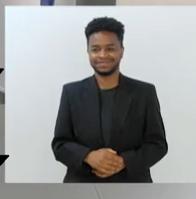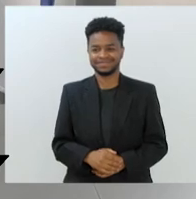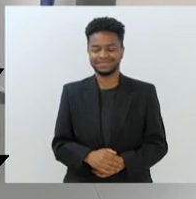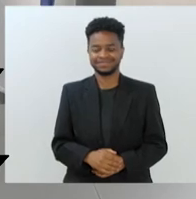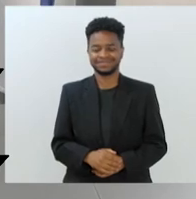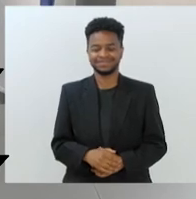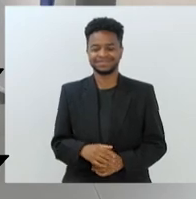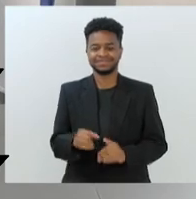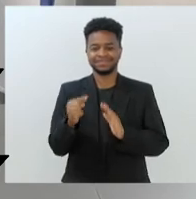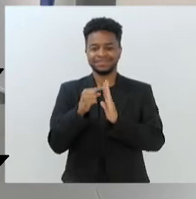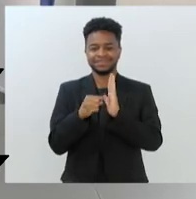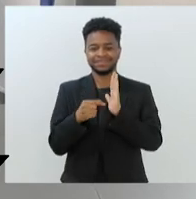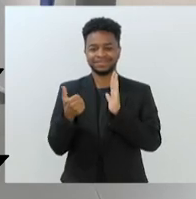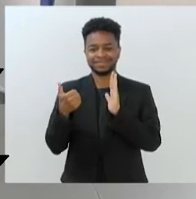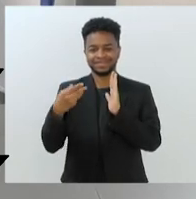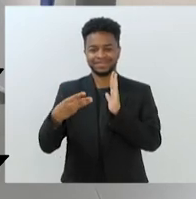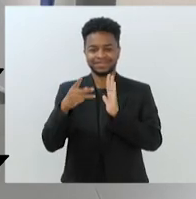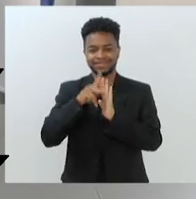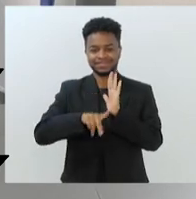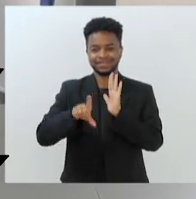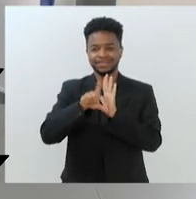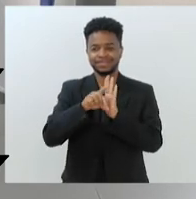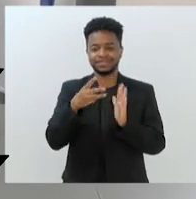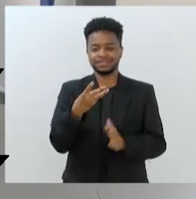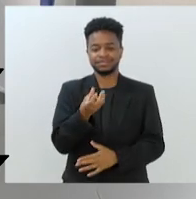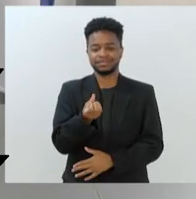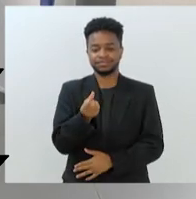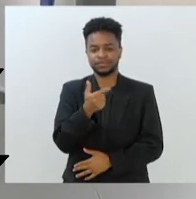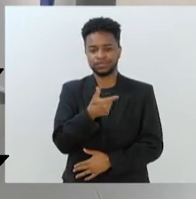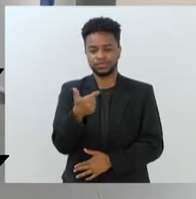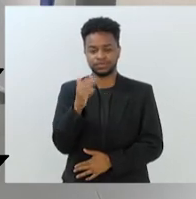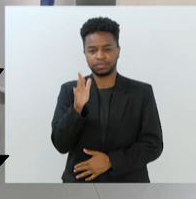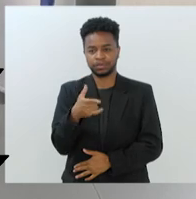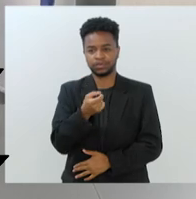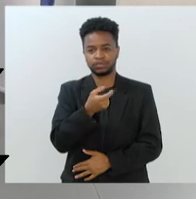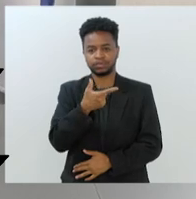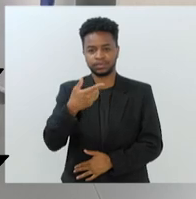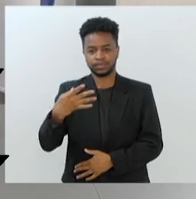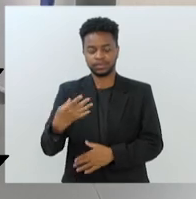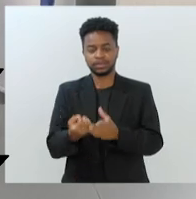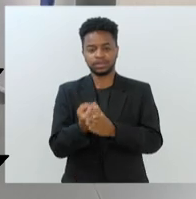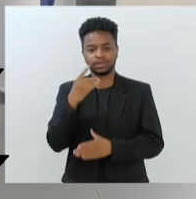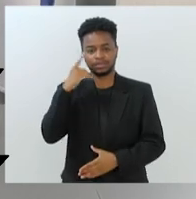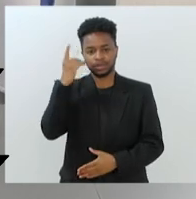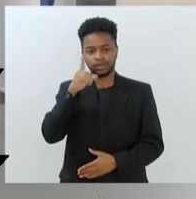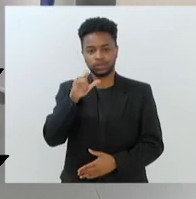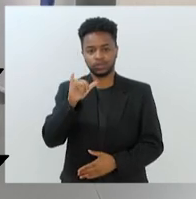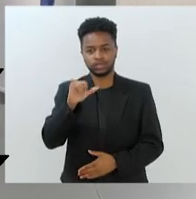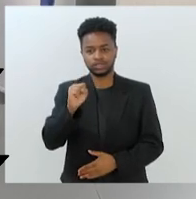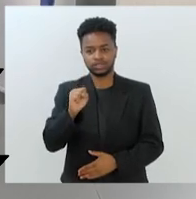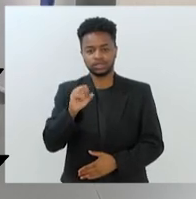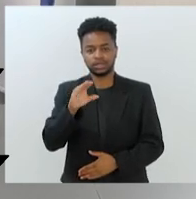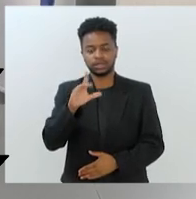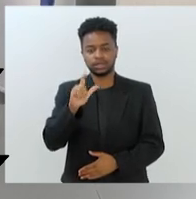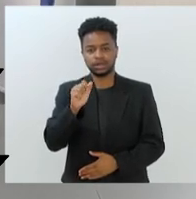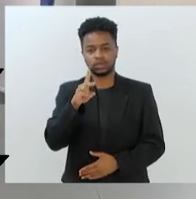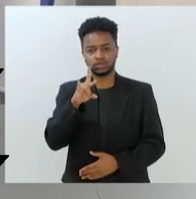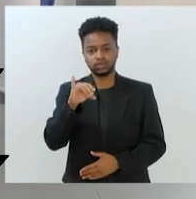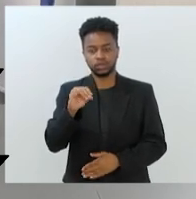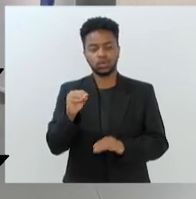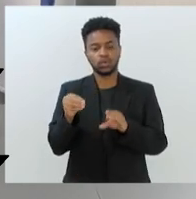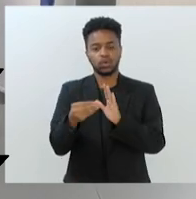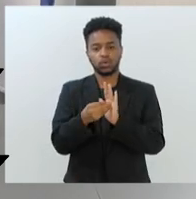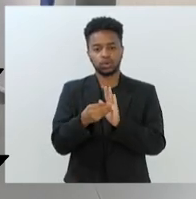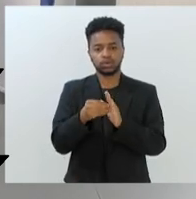13 da pauta. Projeto de lei 3622 de 24, de autoria do deputado Luiz Cláudio Ribeiro, que declara o município de Mangaratiba